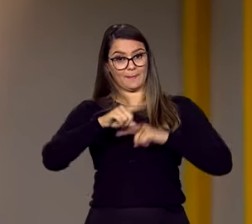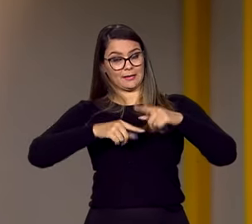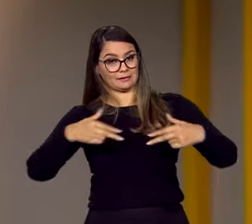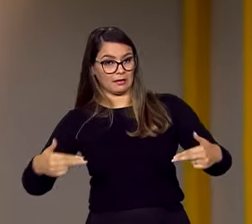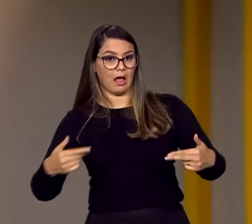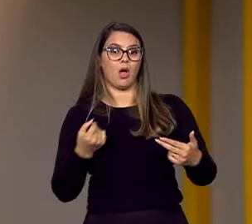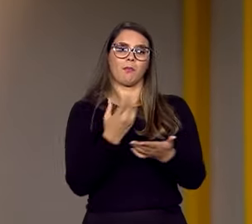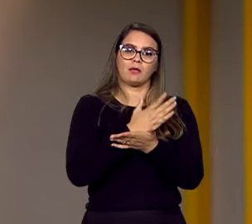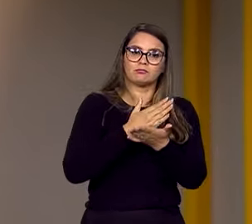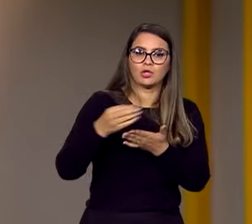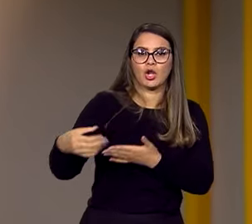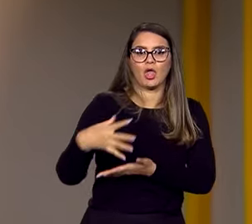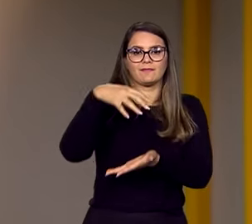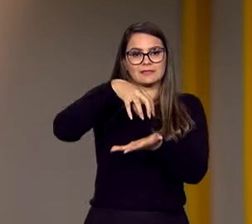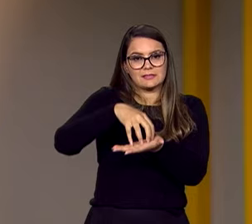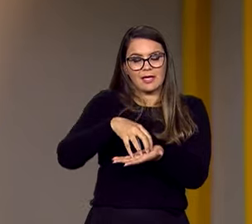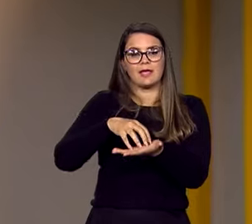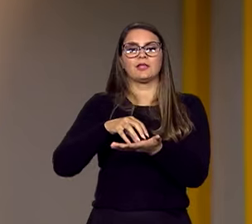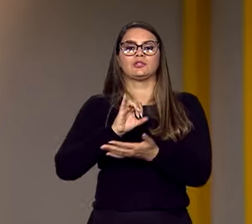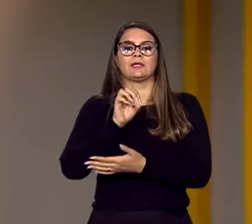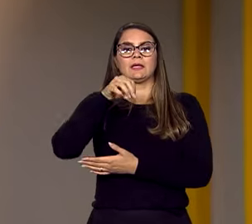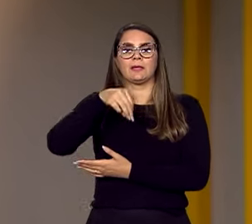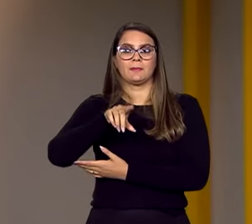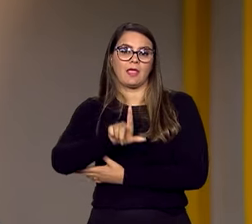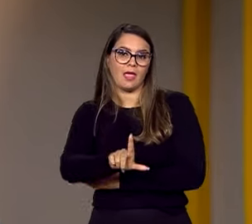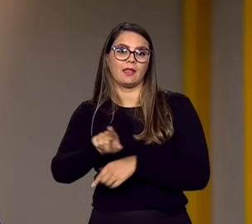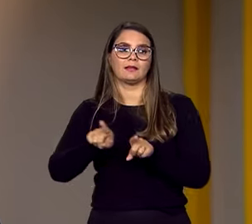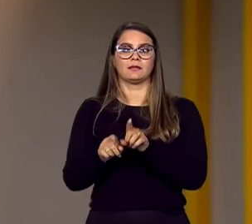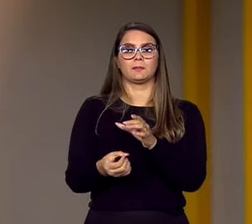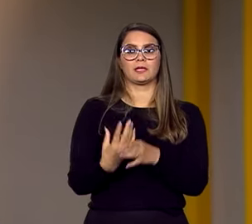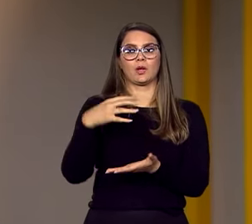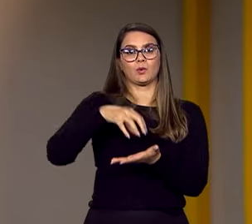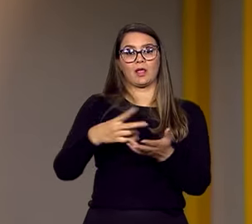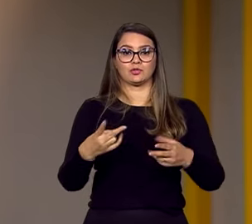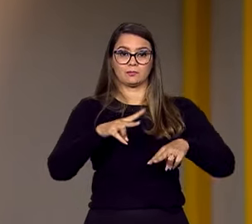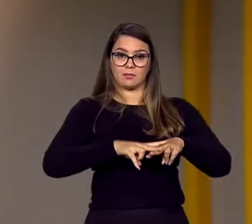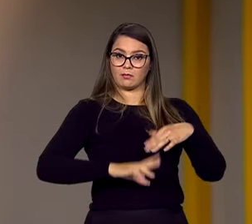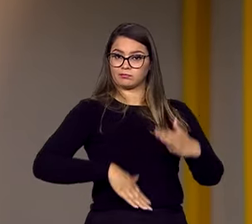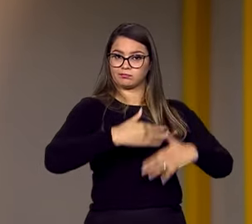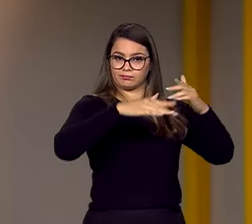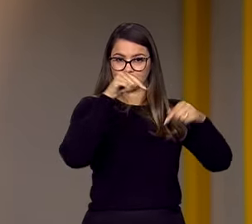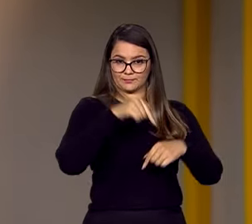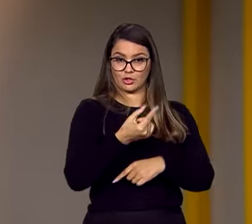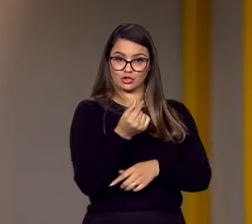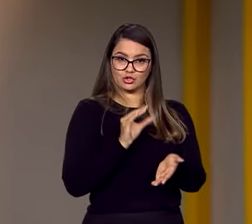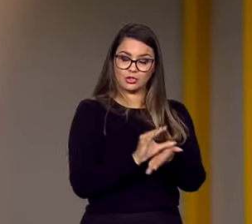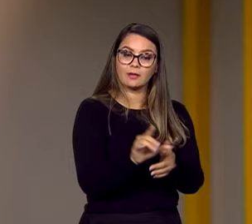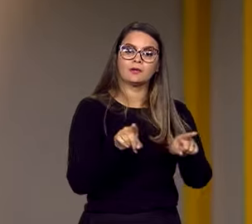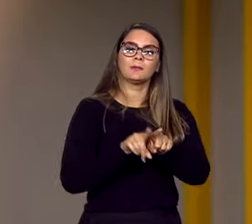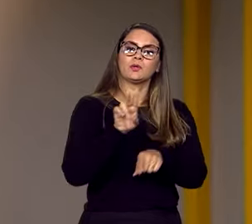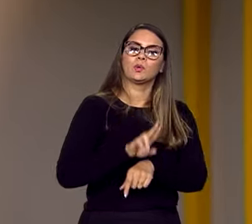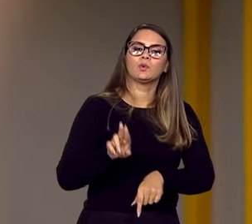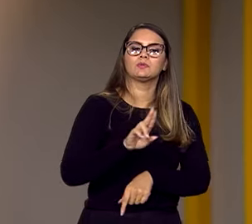equipamentos, financiar uma nova sede do Instituto Médico Legal e criar uma unidade prisional de progressão. O dinheiro também será